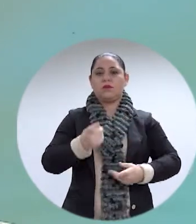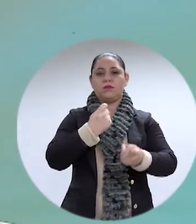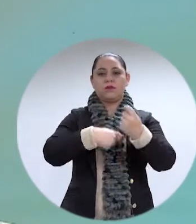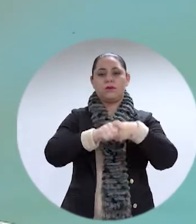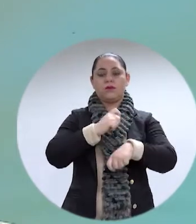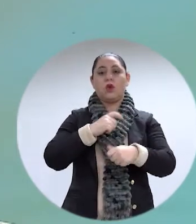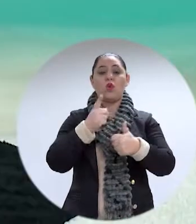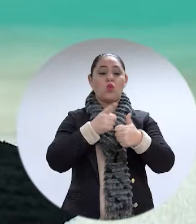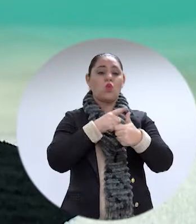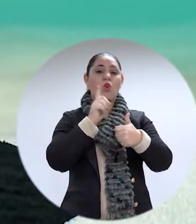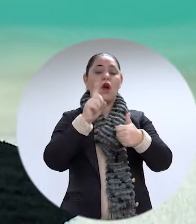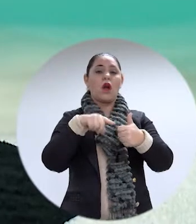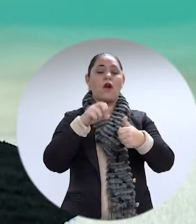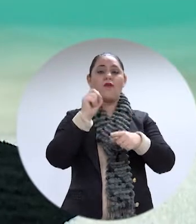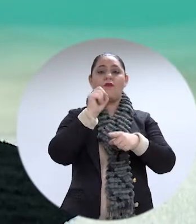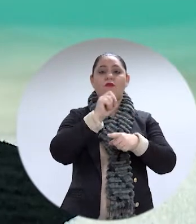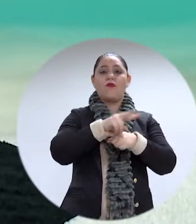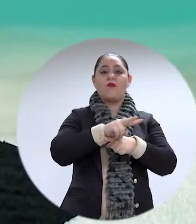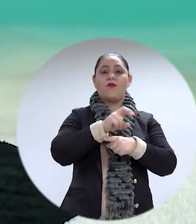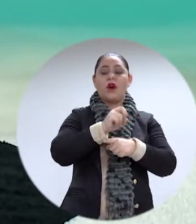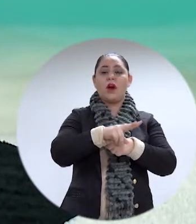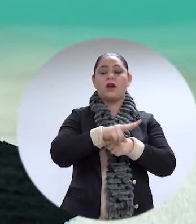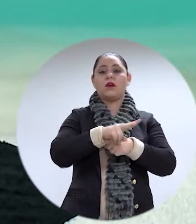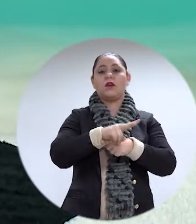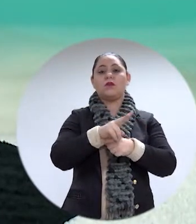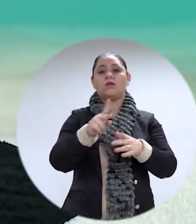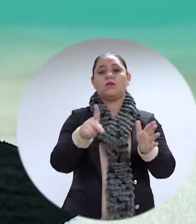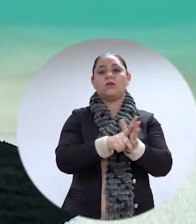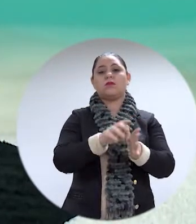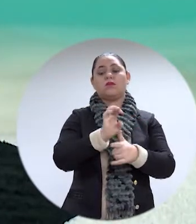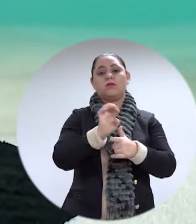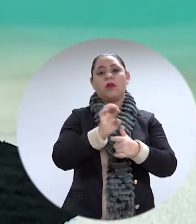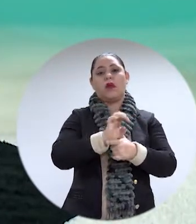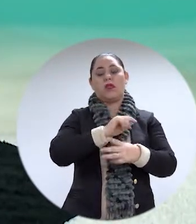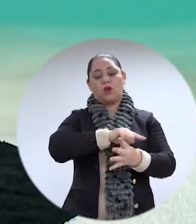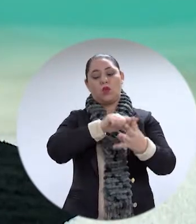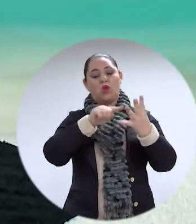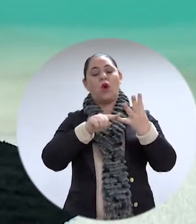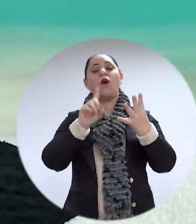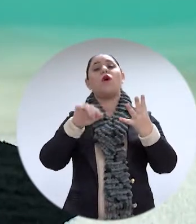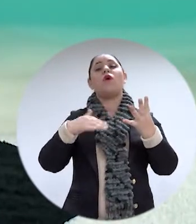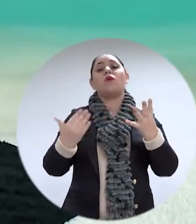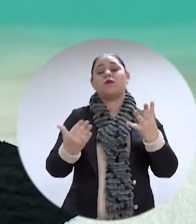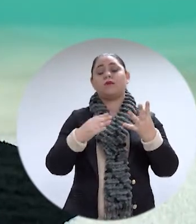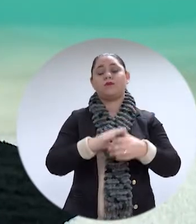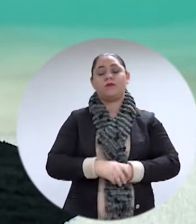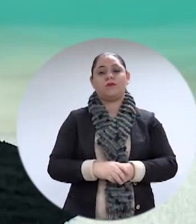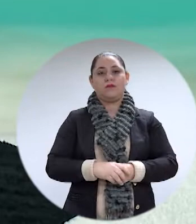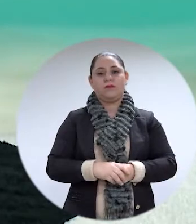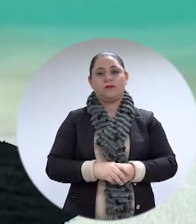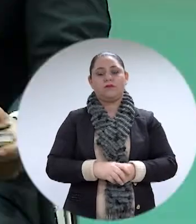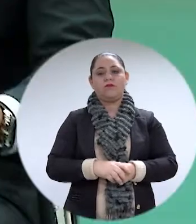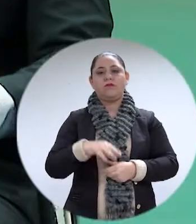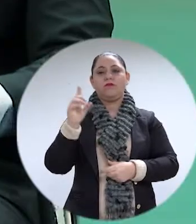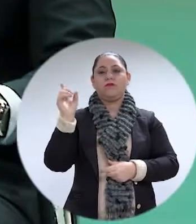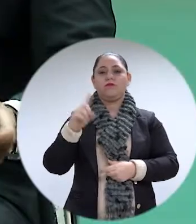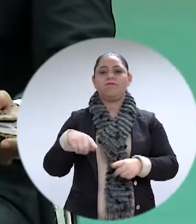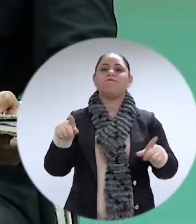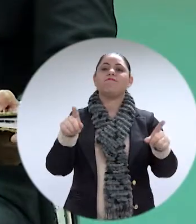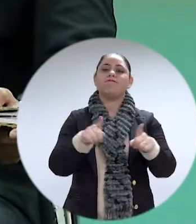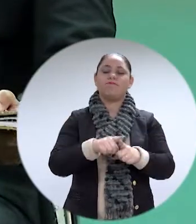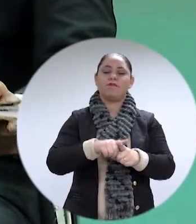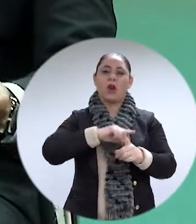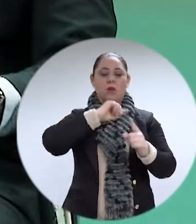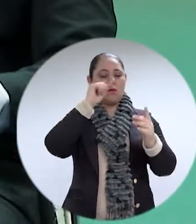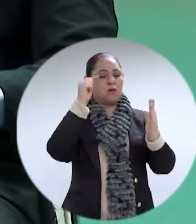com a administração, sendo um deles carreiras típicas de Estado, né? Mas existem outros 4, queria saber quais são. Esse,